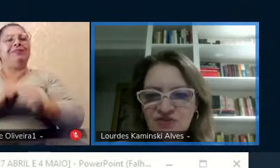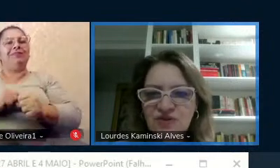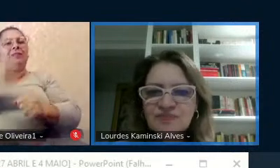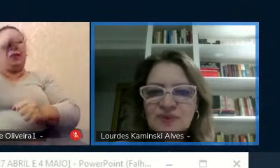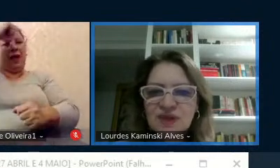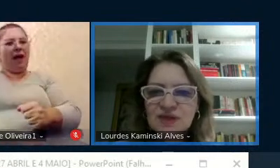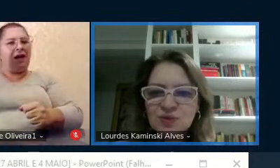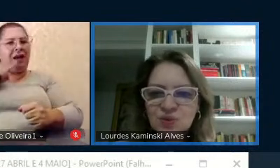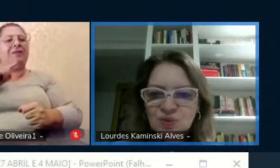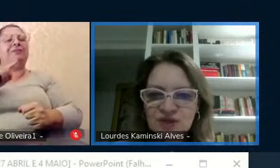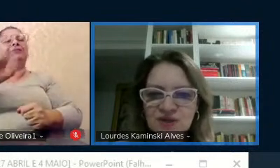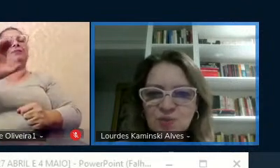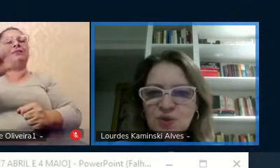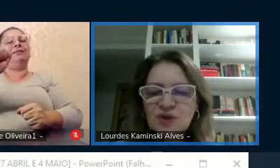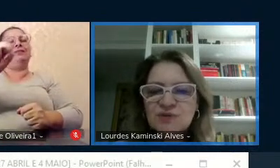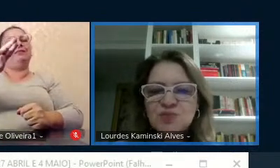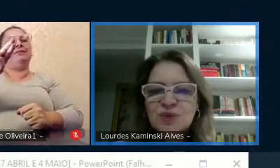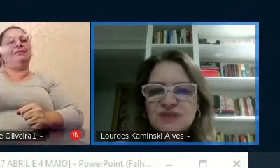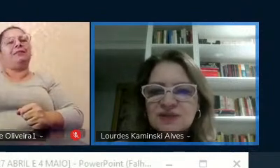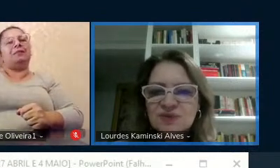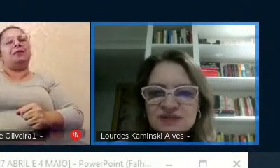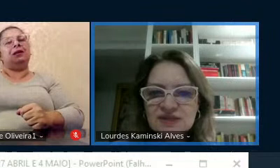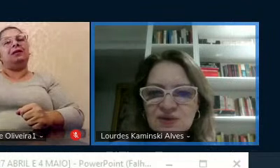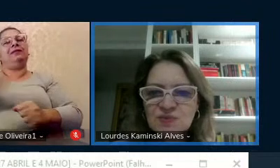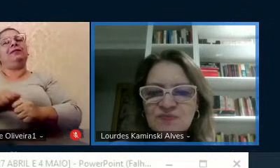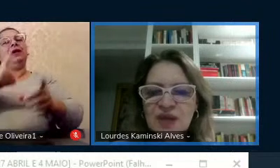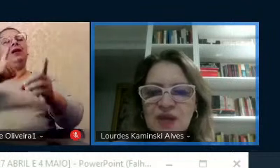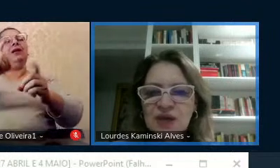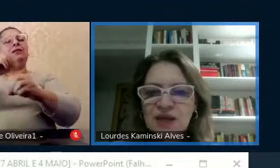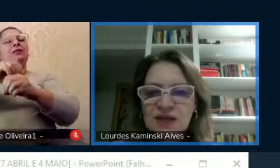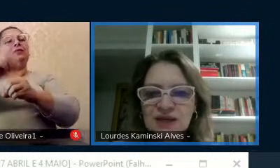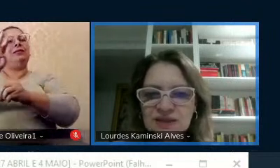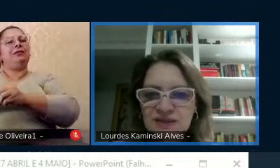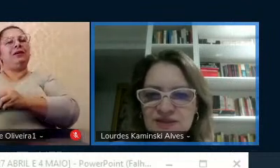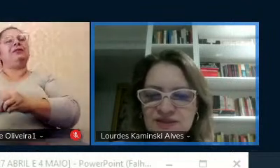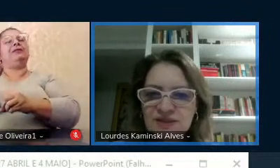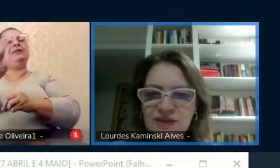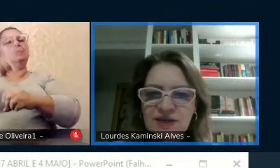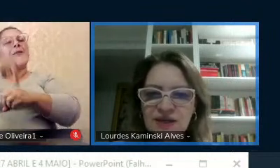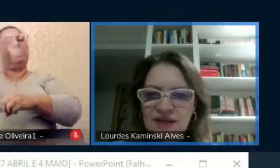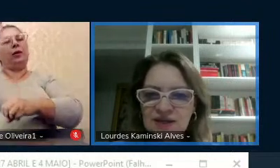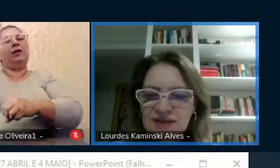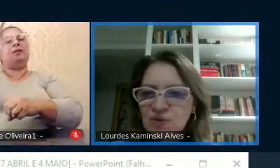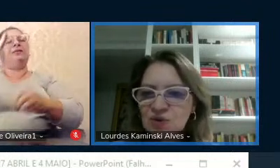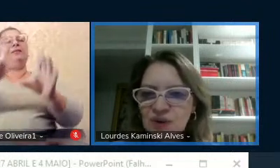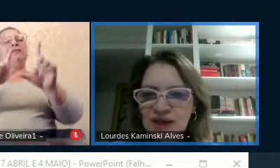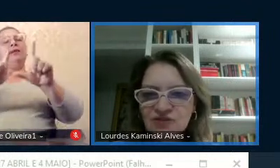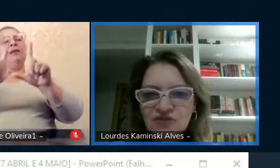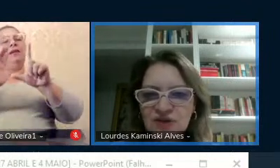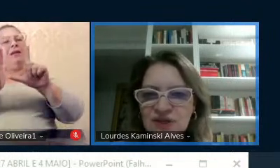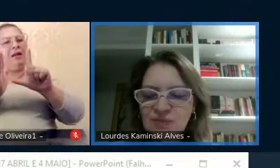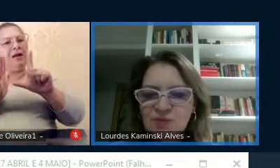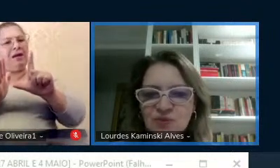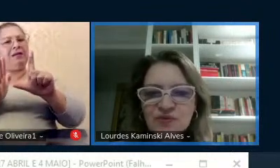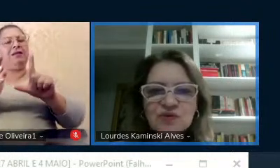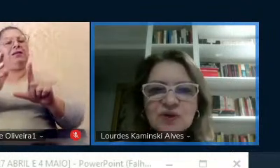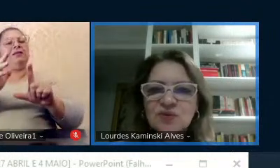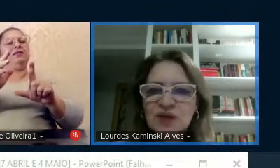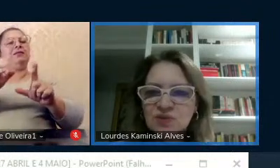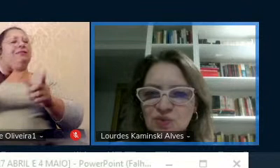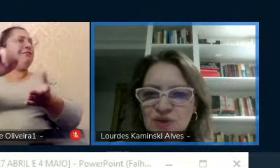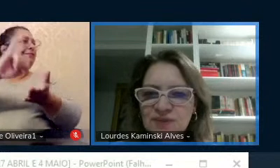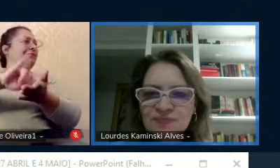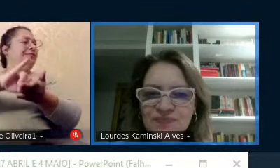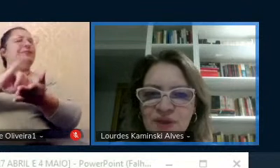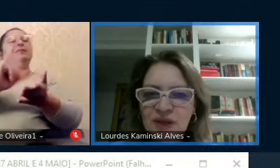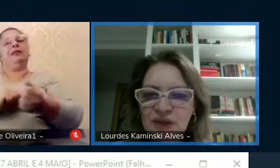Carmen Elizabeth, que é doutoranda do programa de pós-graduação em Letras da UniOeste e também